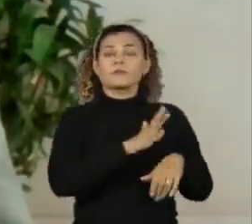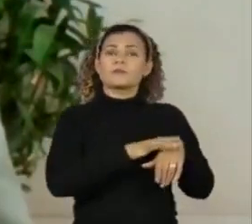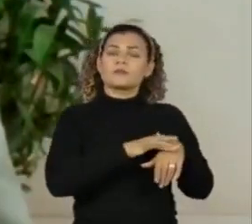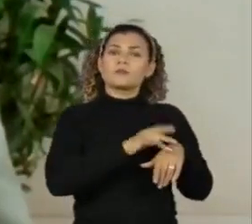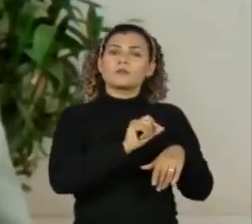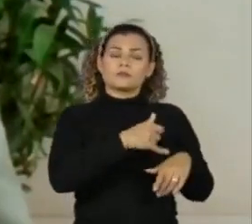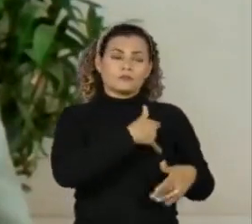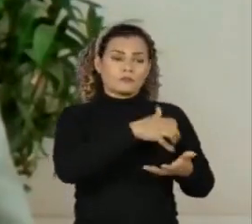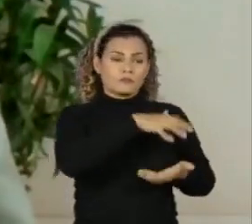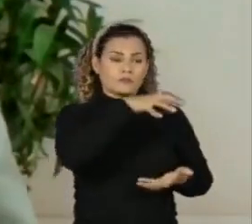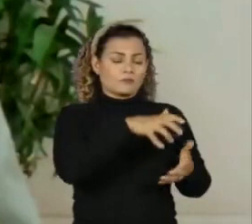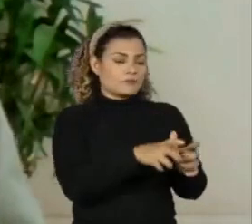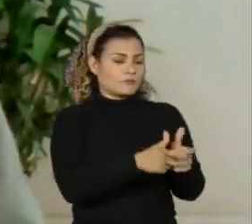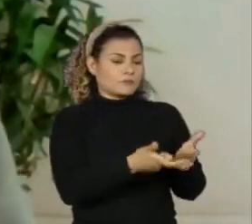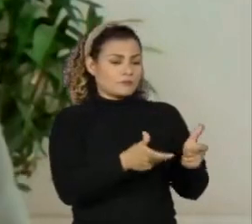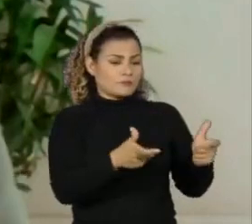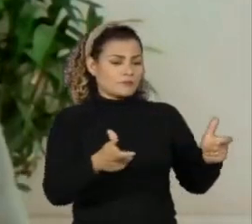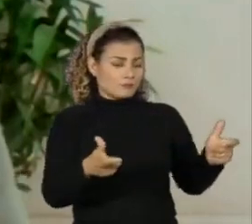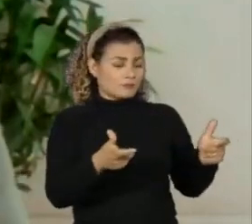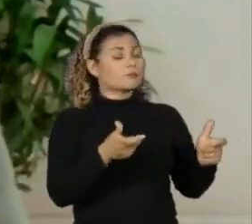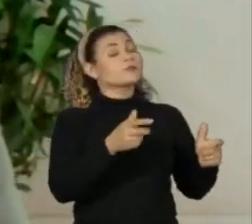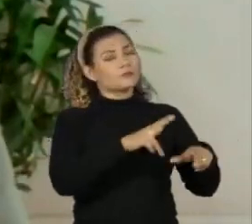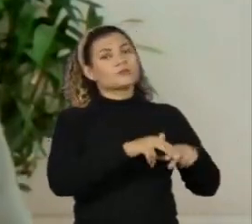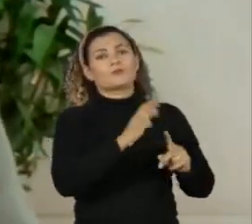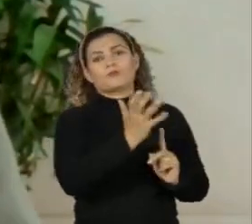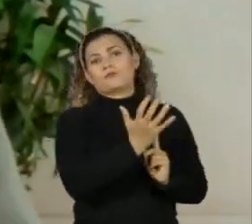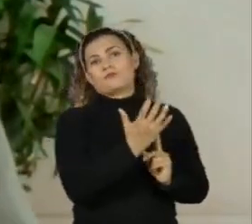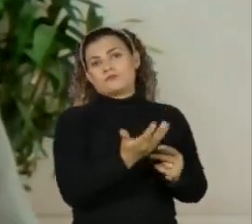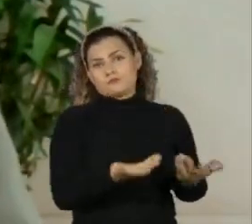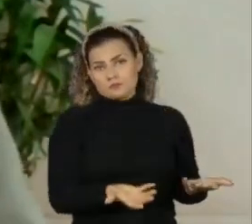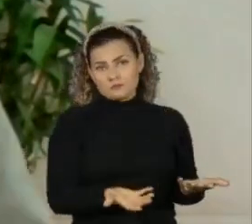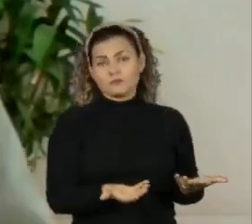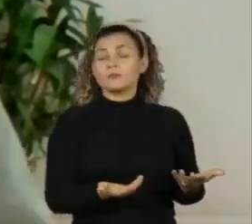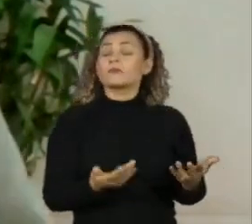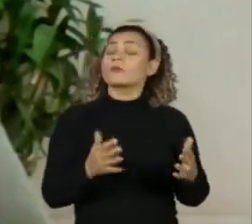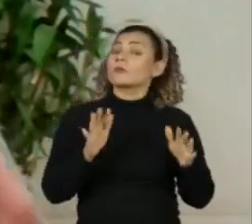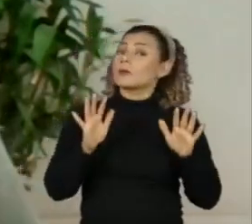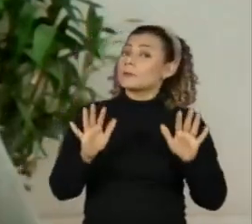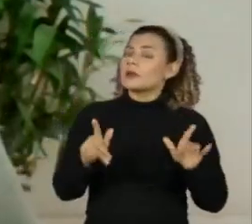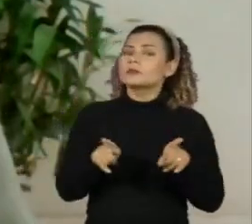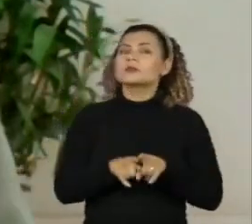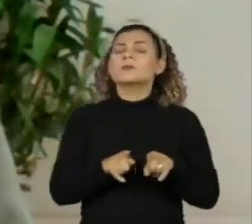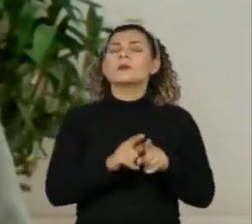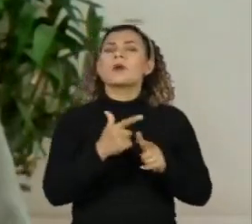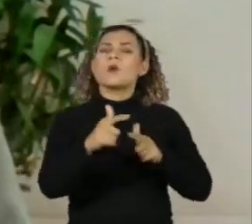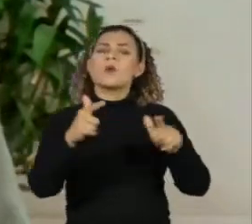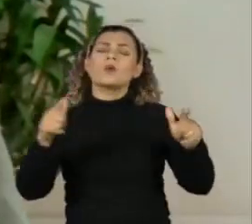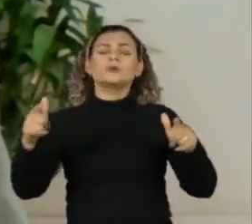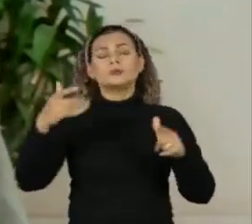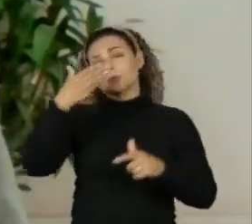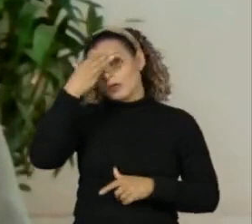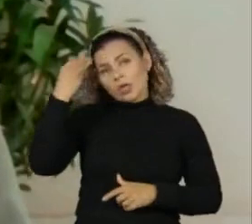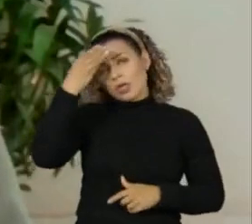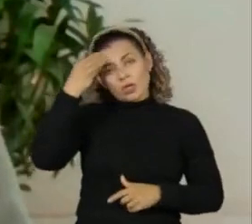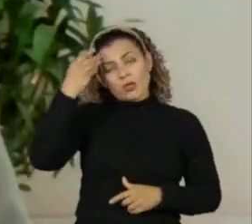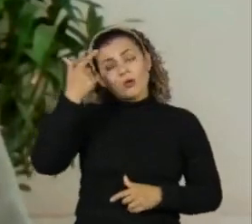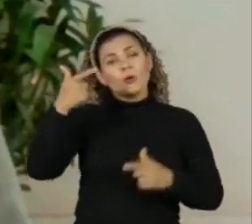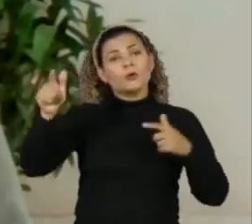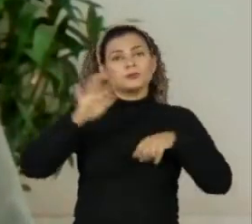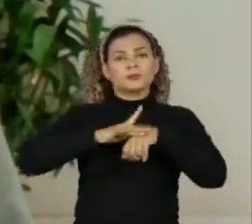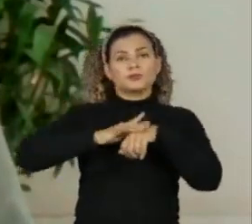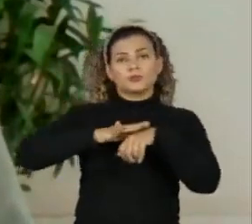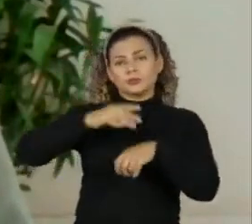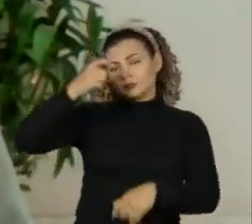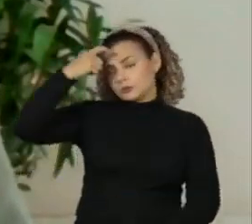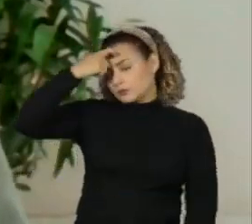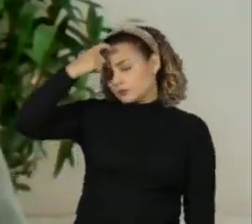com o envelhecimento, ela se torna mais comum. E, além disso, falando das outras demências também, os fatores